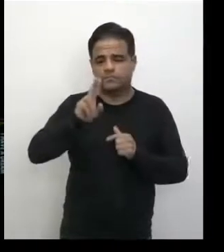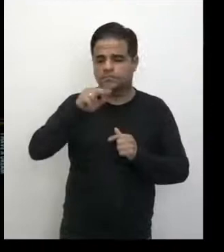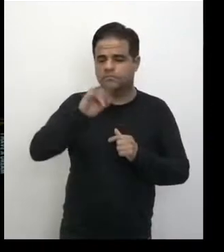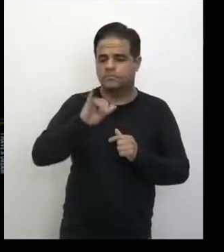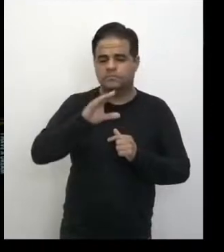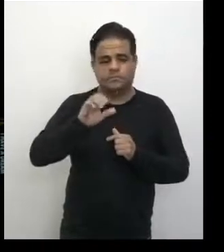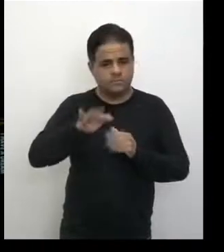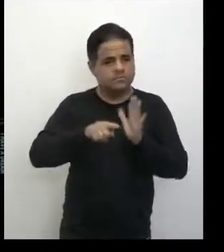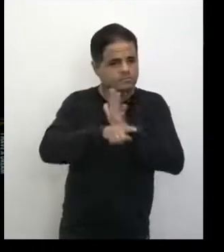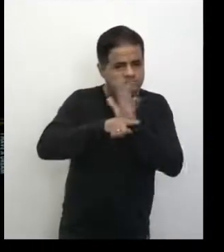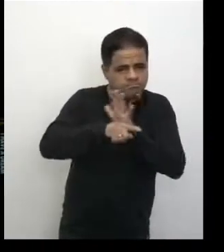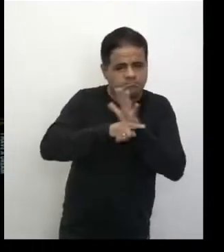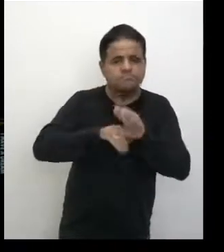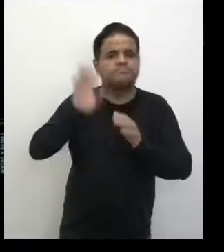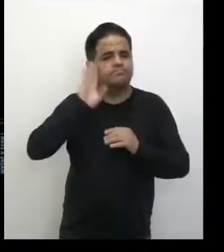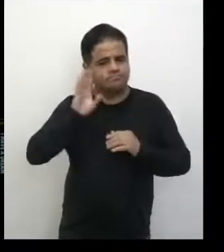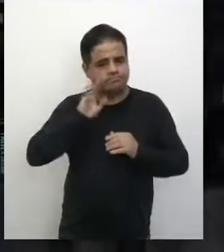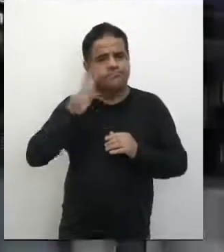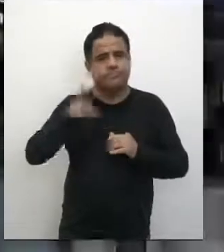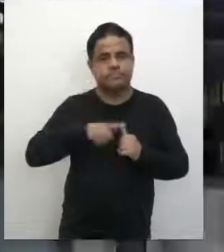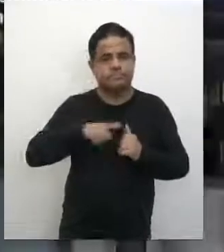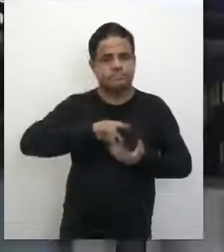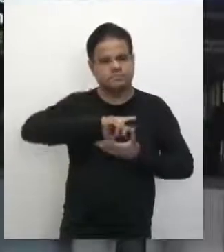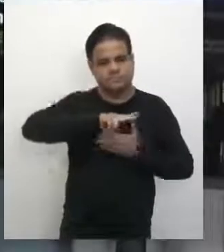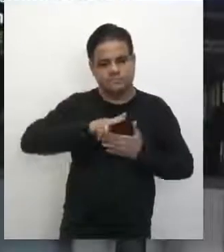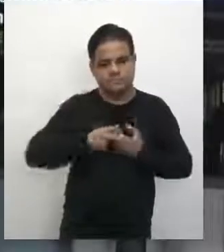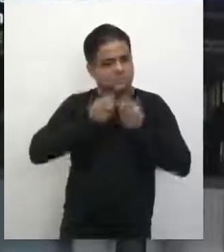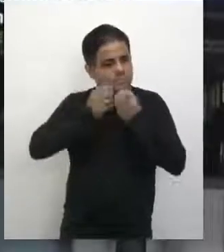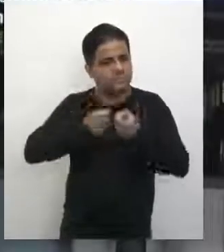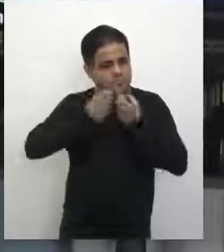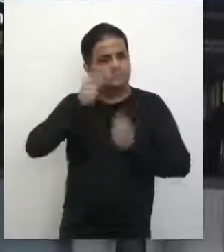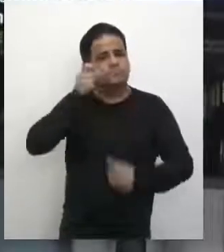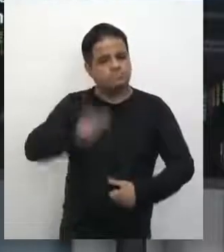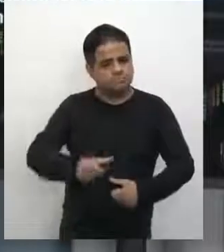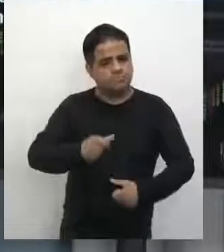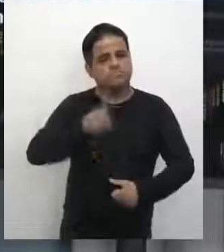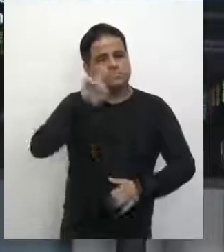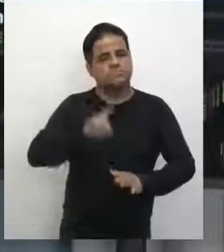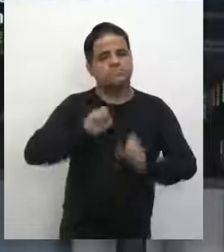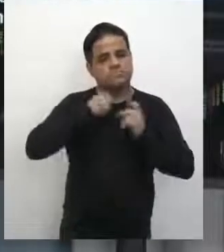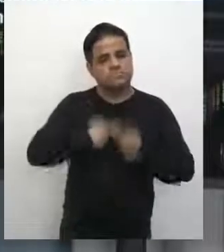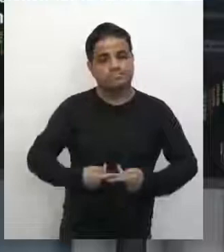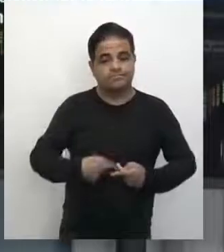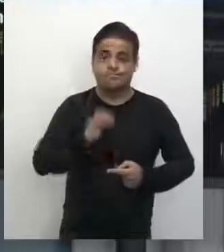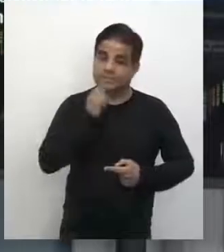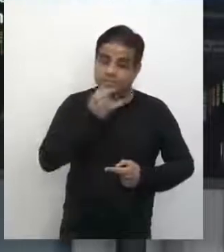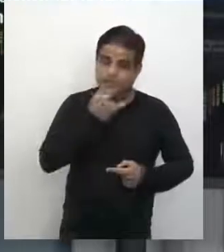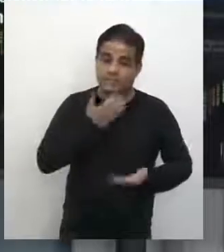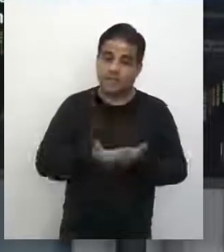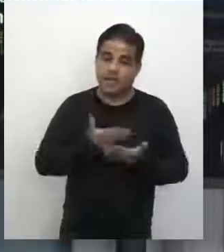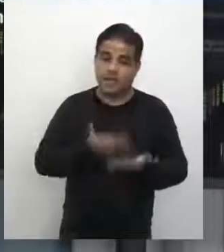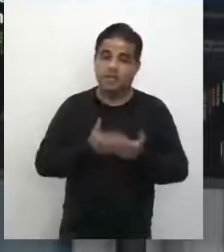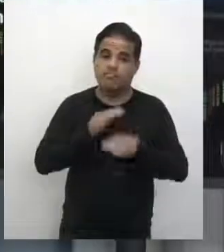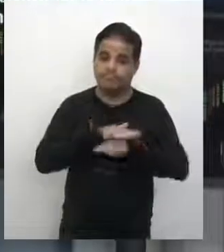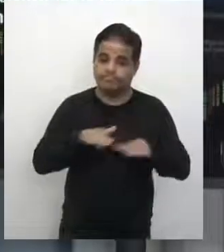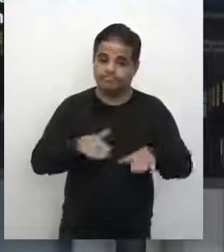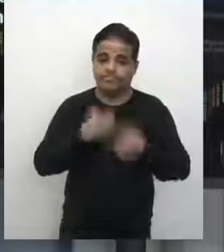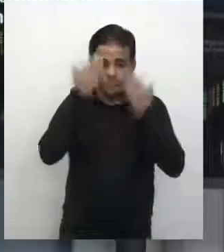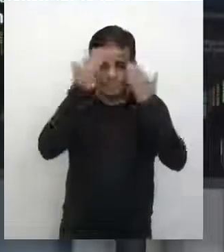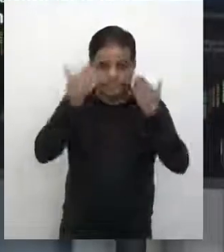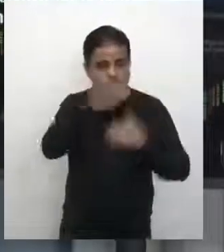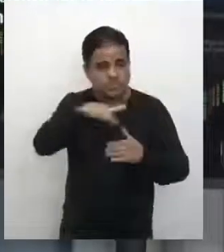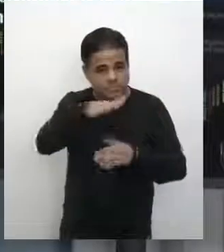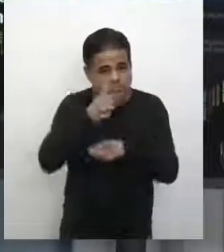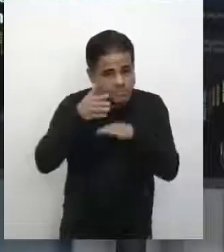tá? Faz uma pesquisada legal lá, vai ter vários dados interessantes sobre direitos humanos. Infelizmente, a aula acabou. Quero agradecer a todos